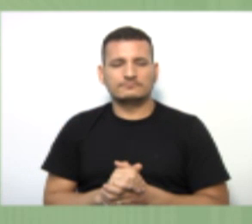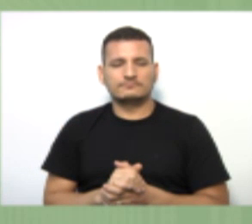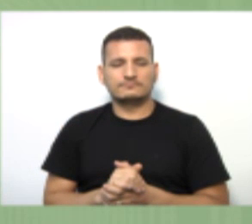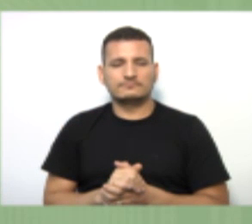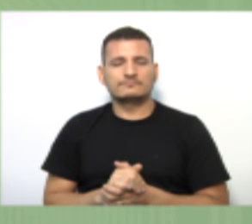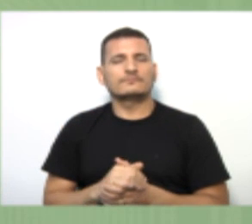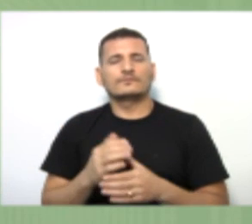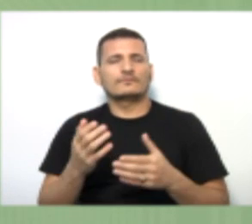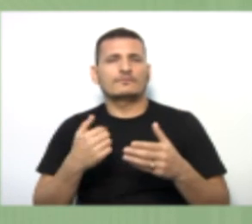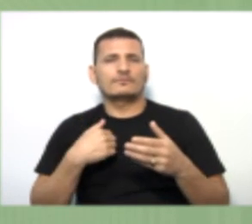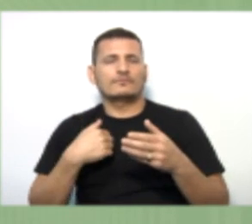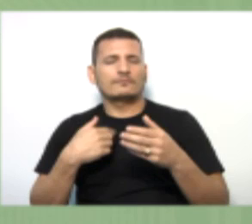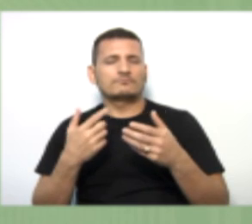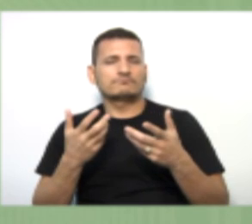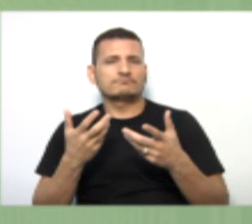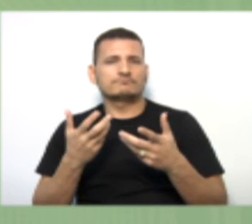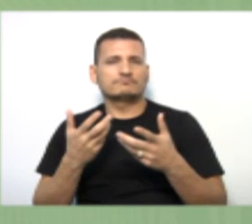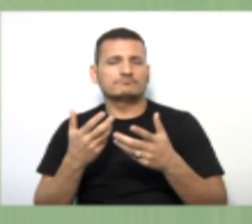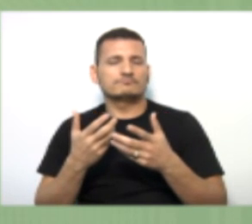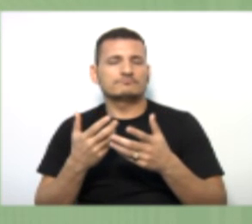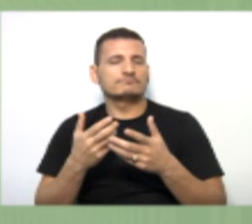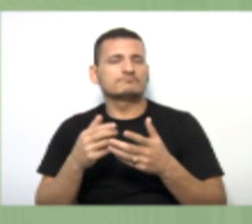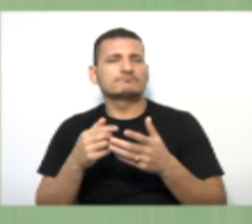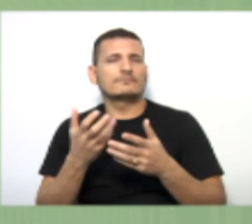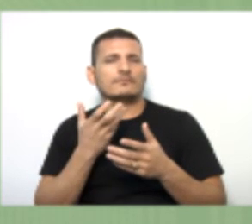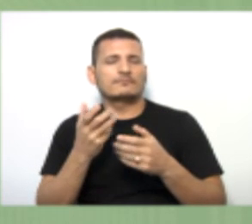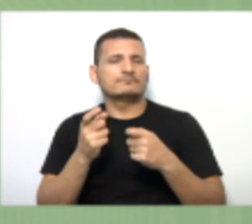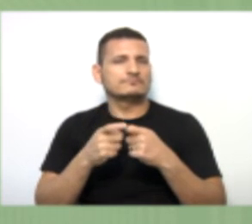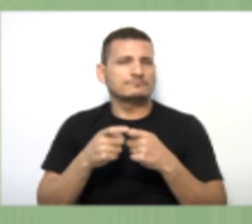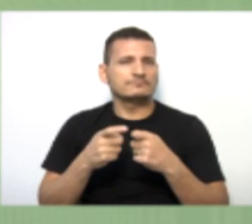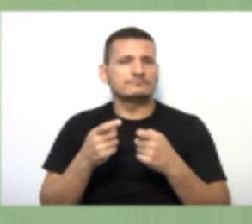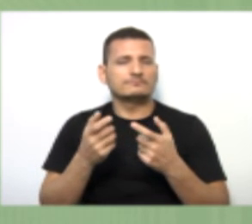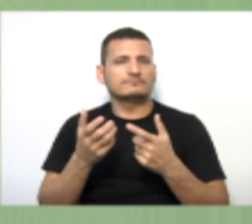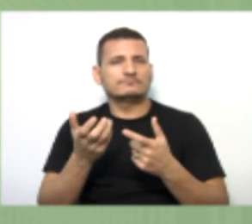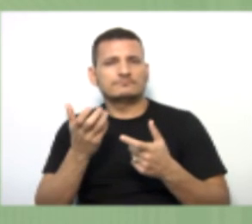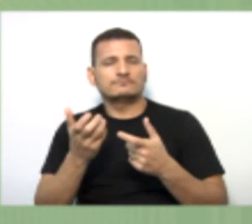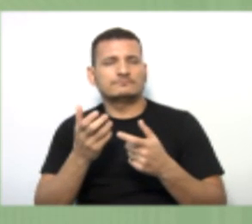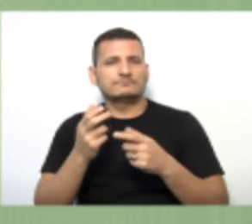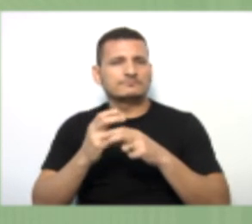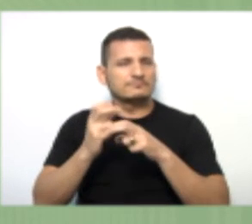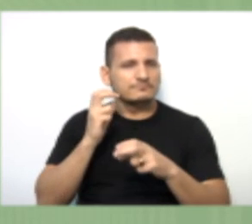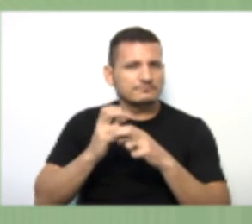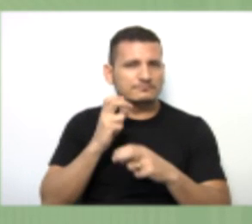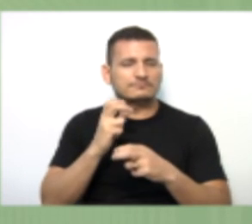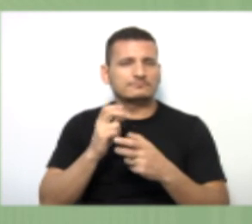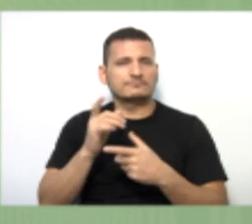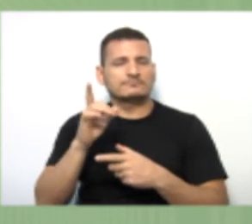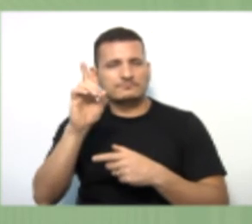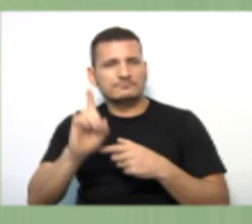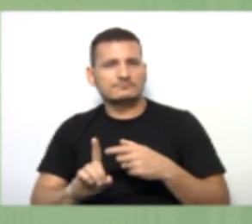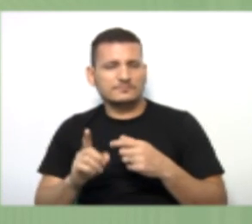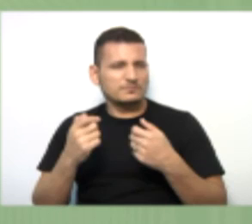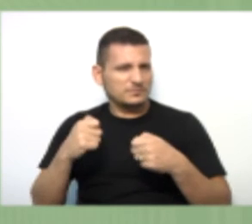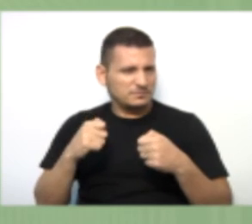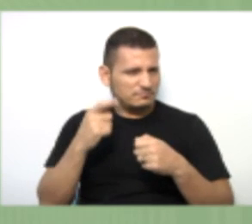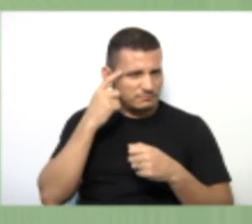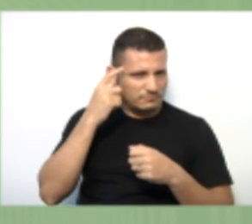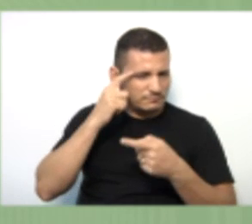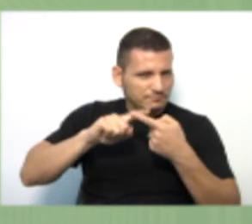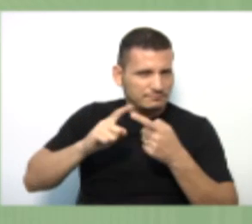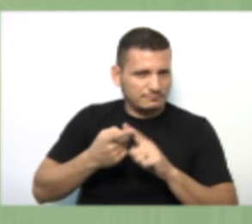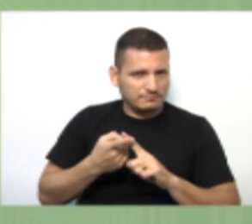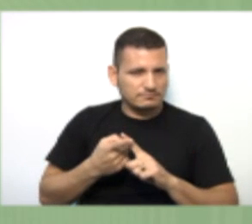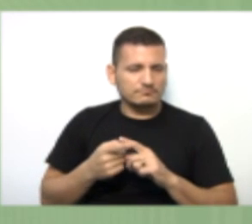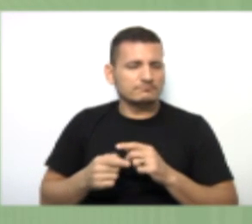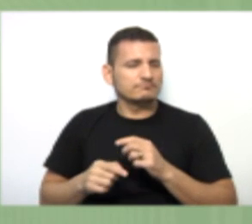fazer medicina, eu quero fazer direito, engenharia, eu preciso me atentar para o raciocínio lógico